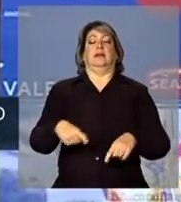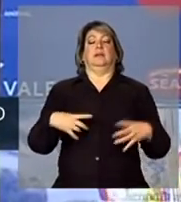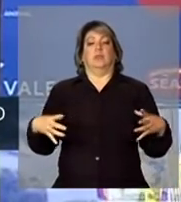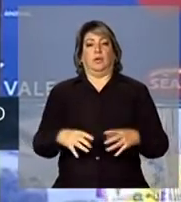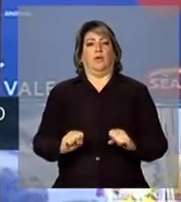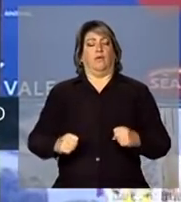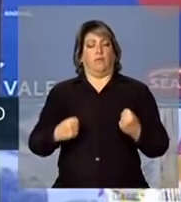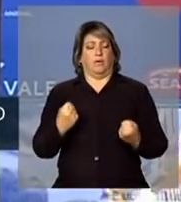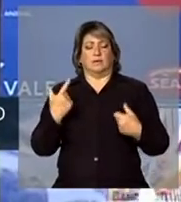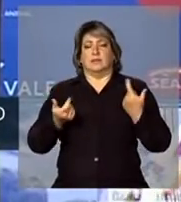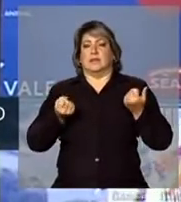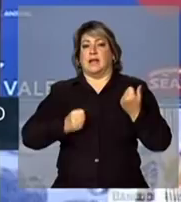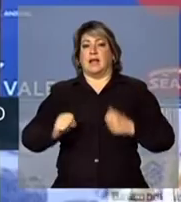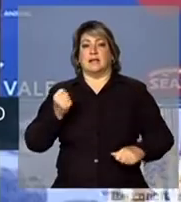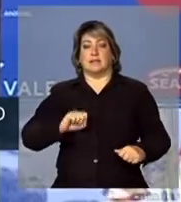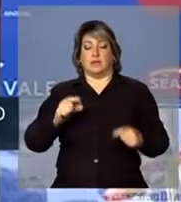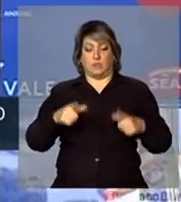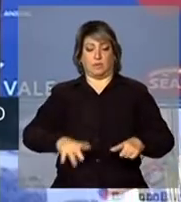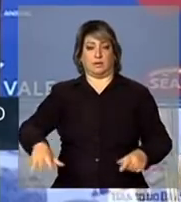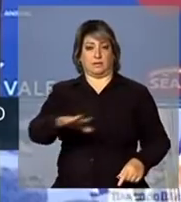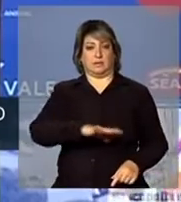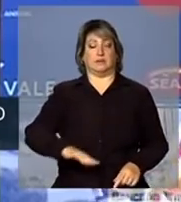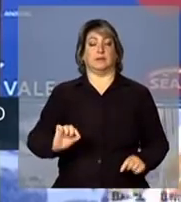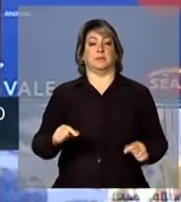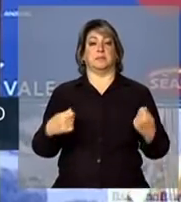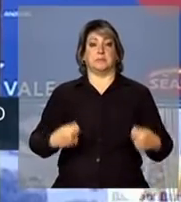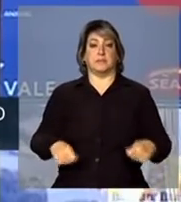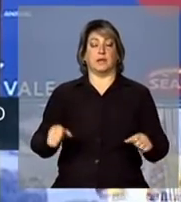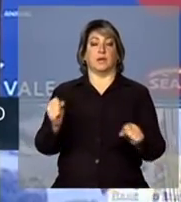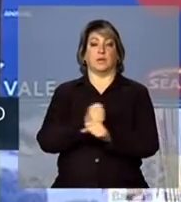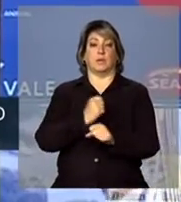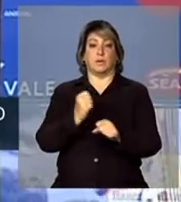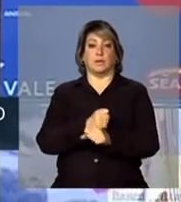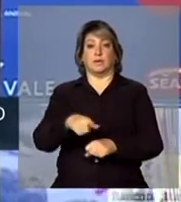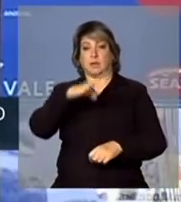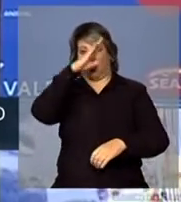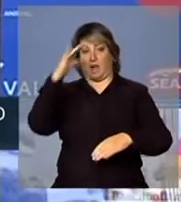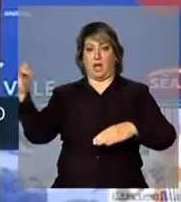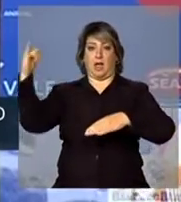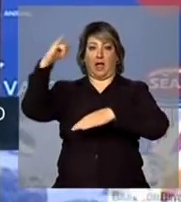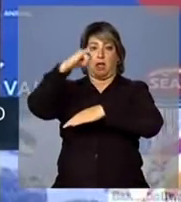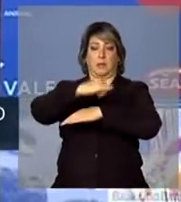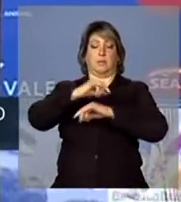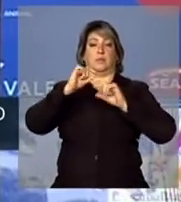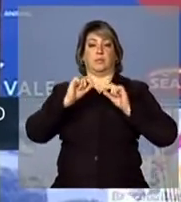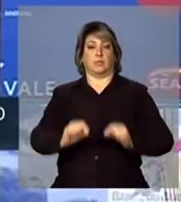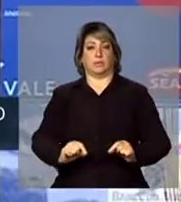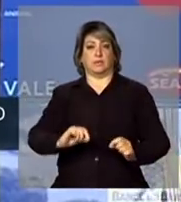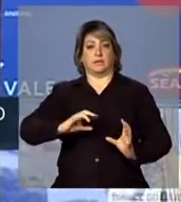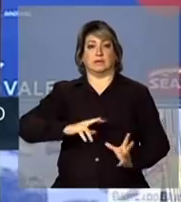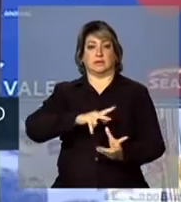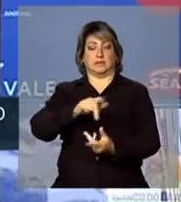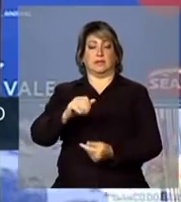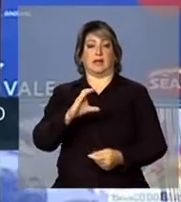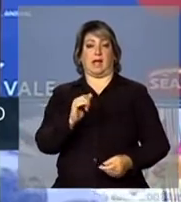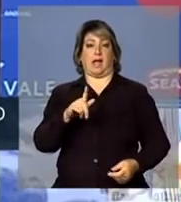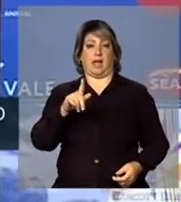regional, demanda a construção do Aeroporto Internacional de Cargas e